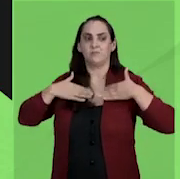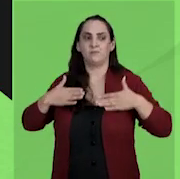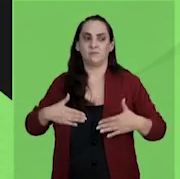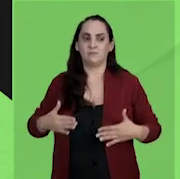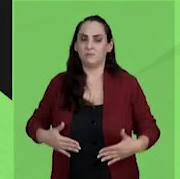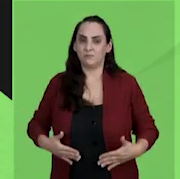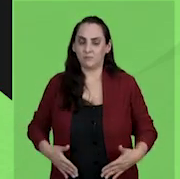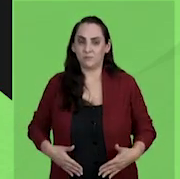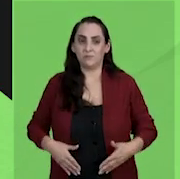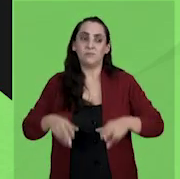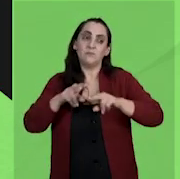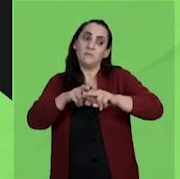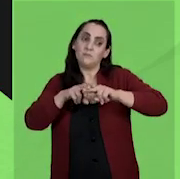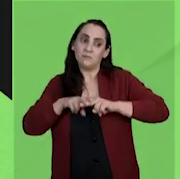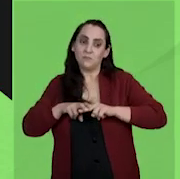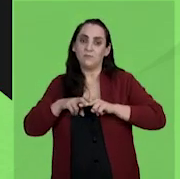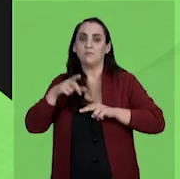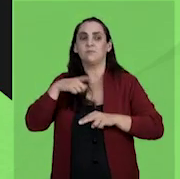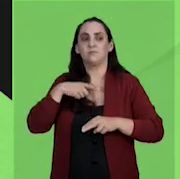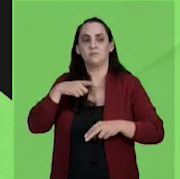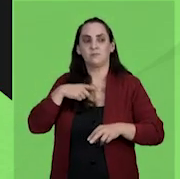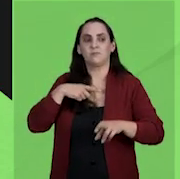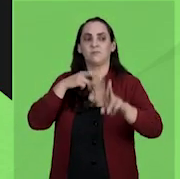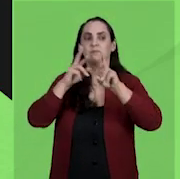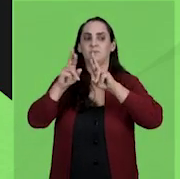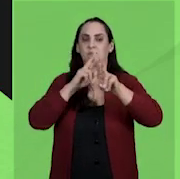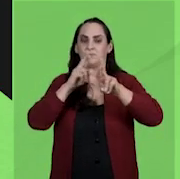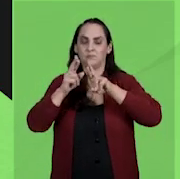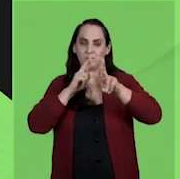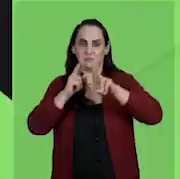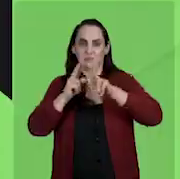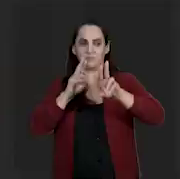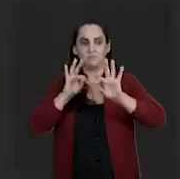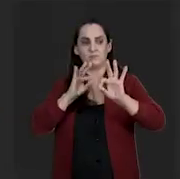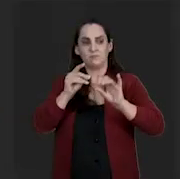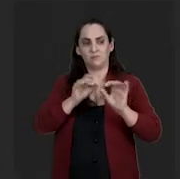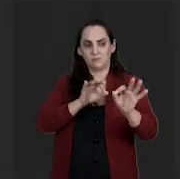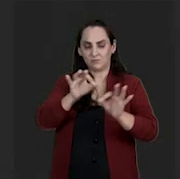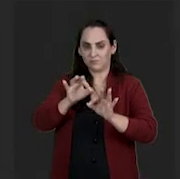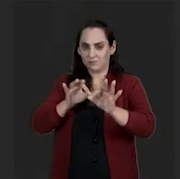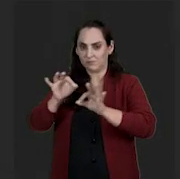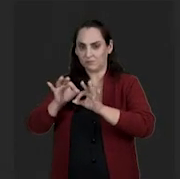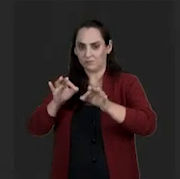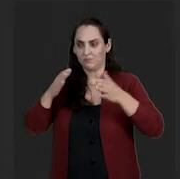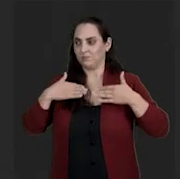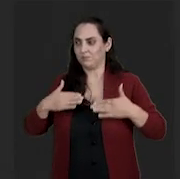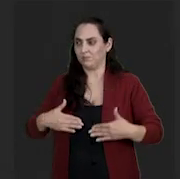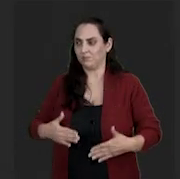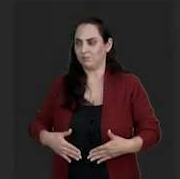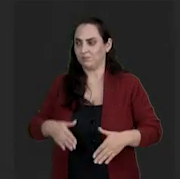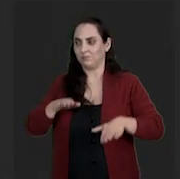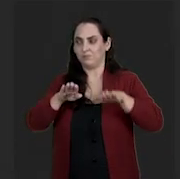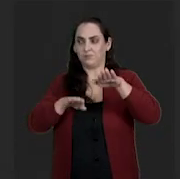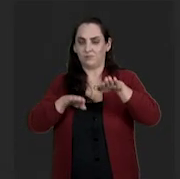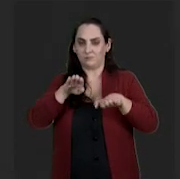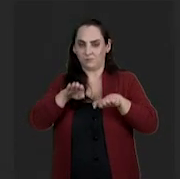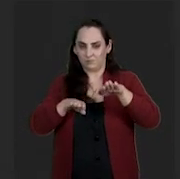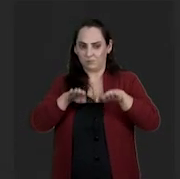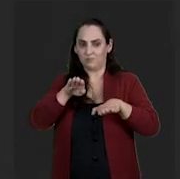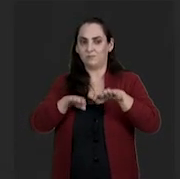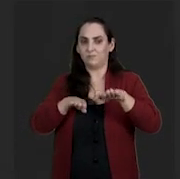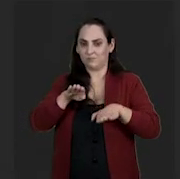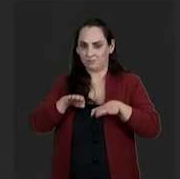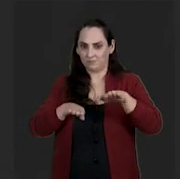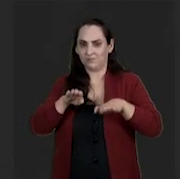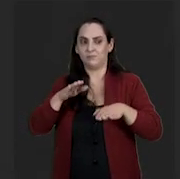a nutrição está intimamente relacionada com a manutenção da homeostase no nosso organismo. Eu coloquei aqui para vocês